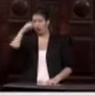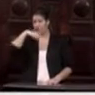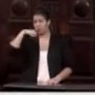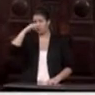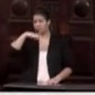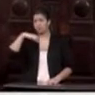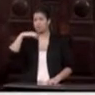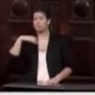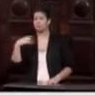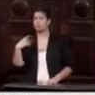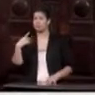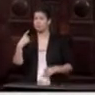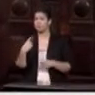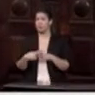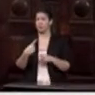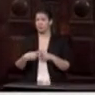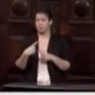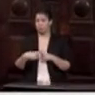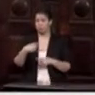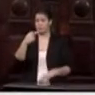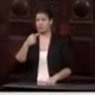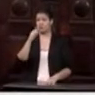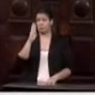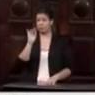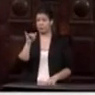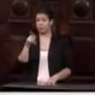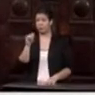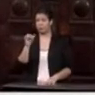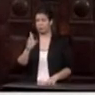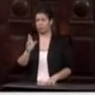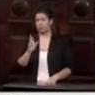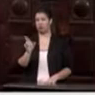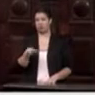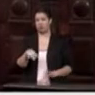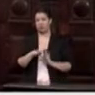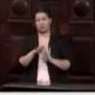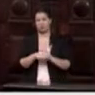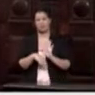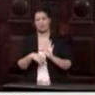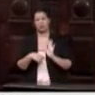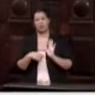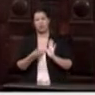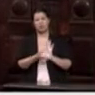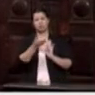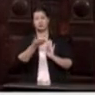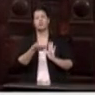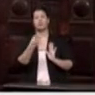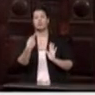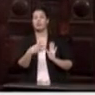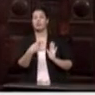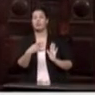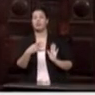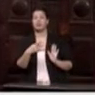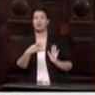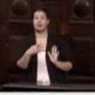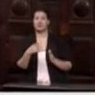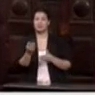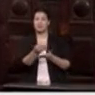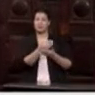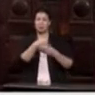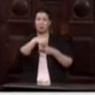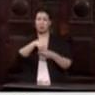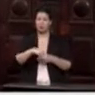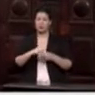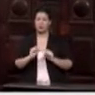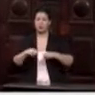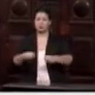absurda apropriação de 7 bilhões de reais, de uma receita extraordinária, dos depósitos